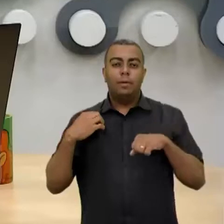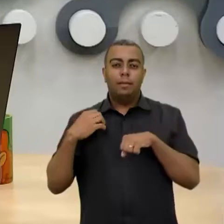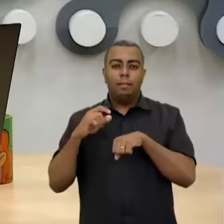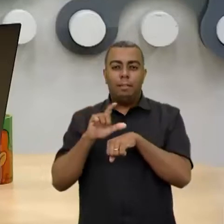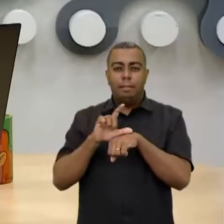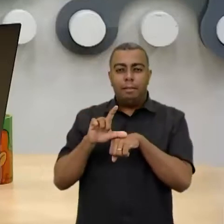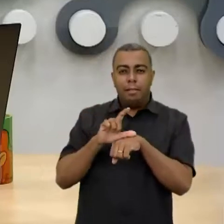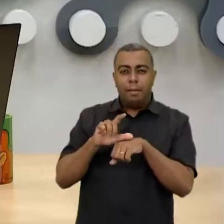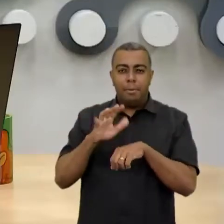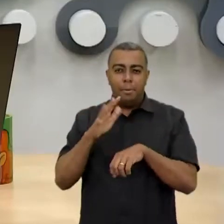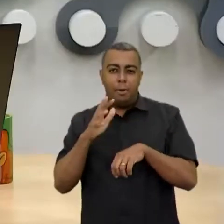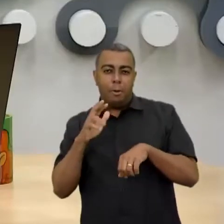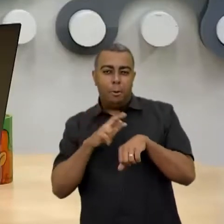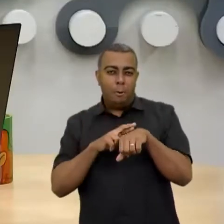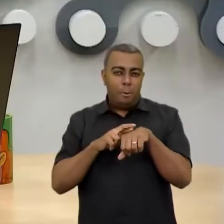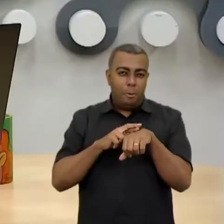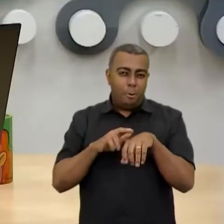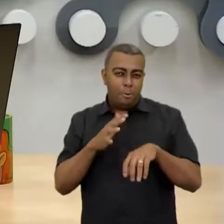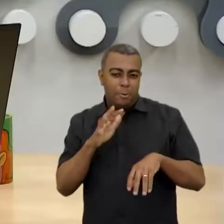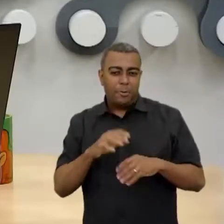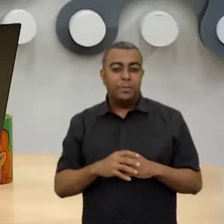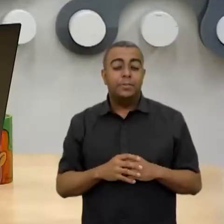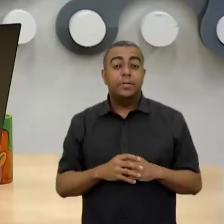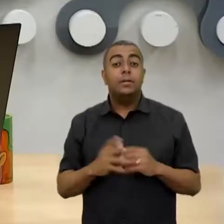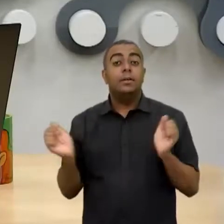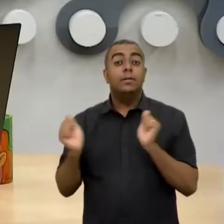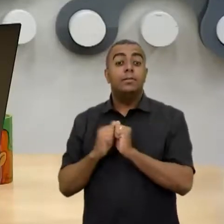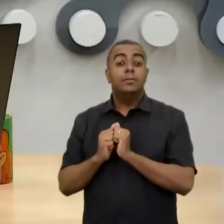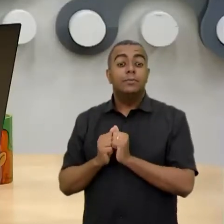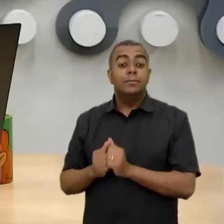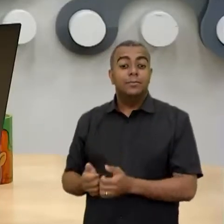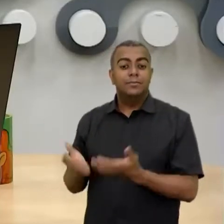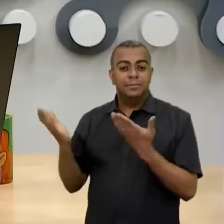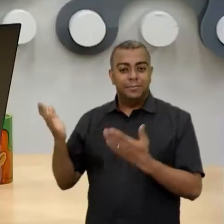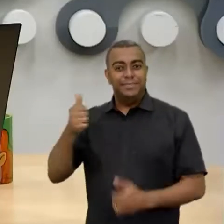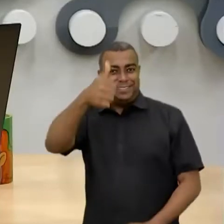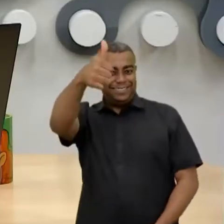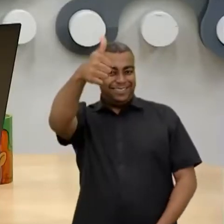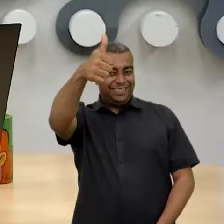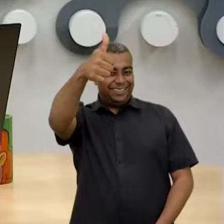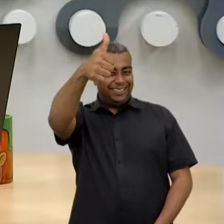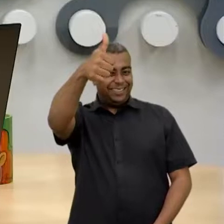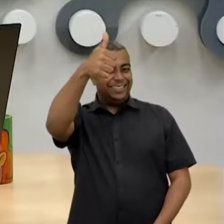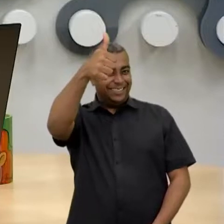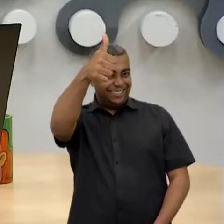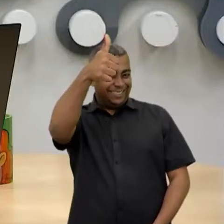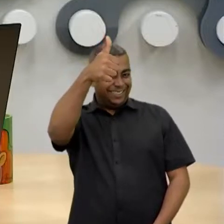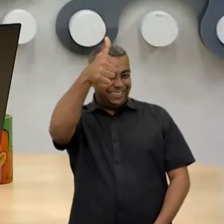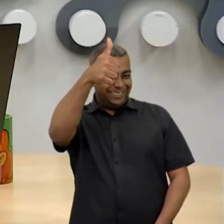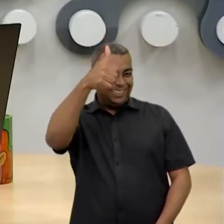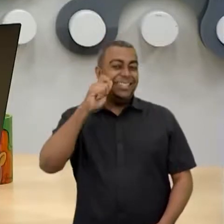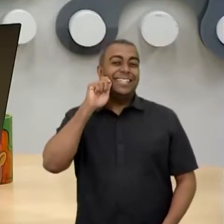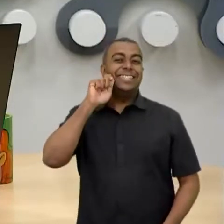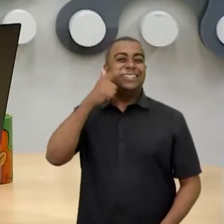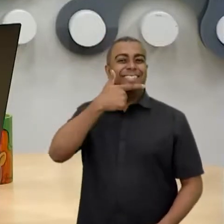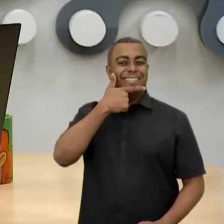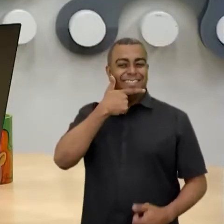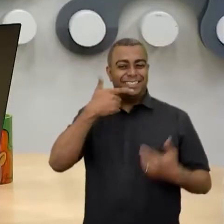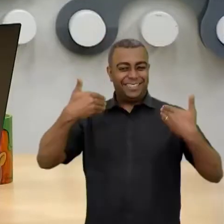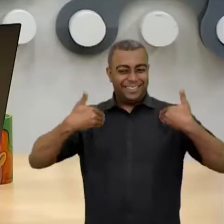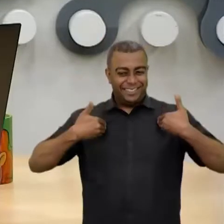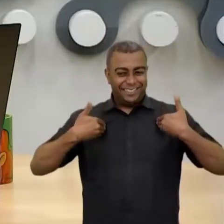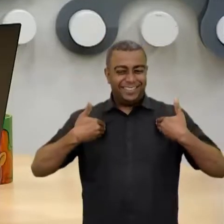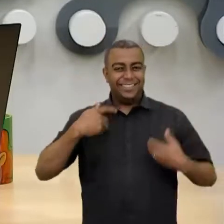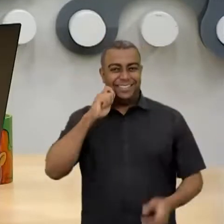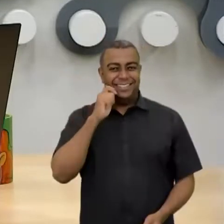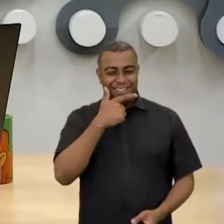lilás, meio roxa, meio lilás. E aqui comigo o Augusto. É o Augusto? Olá, Augusto. E